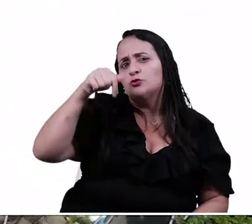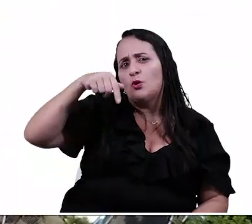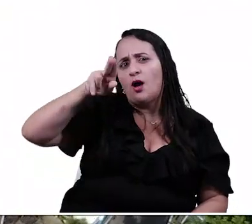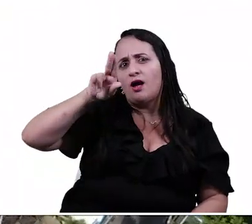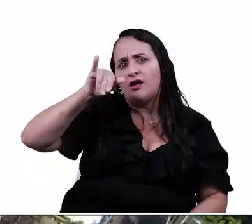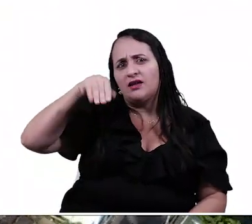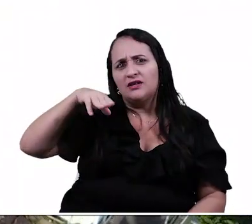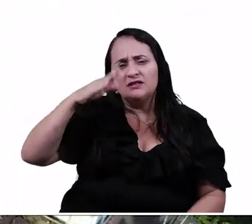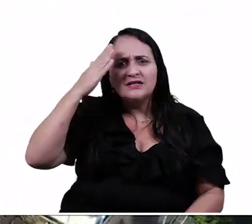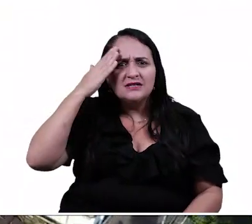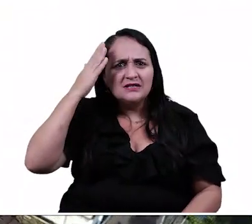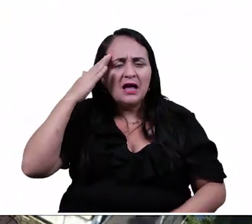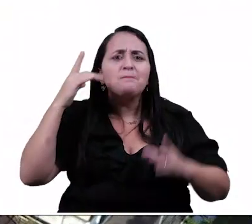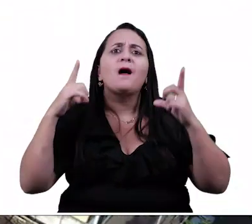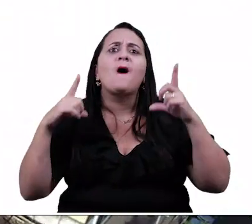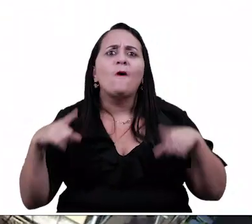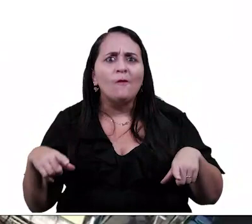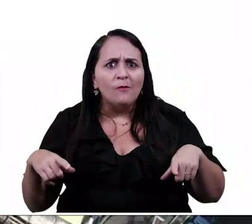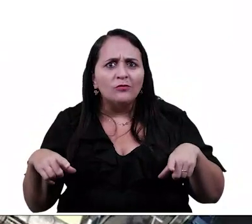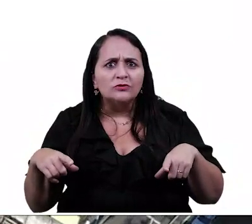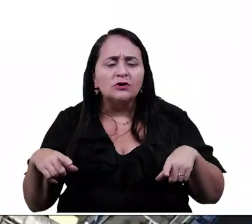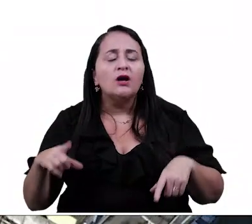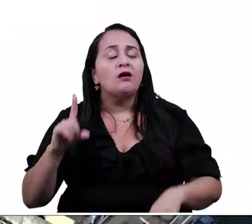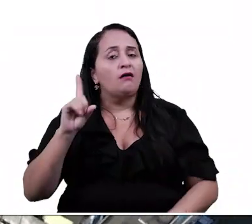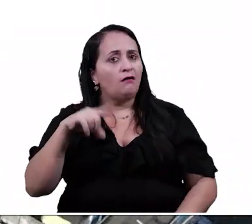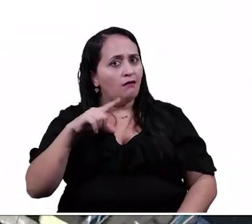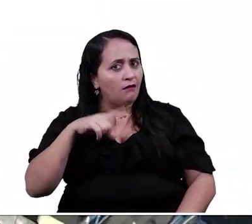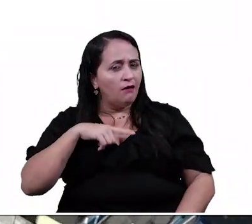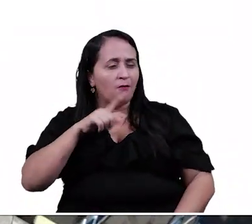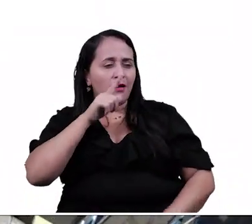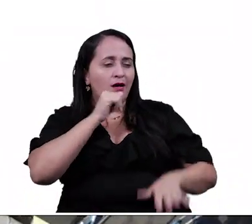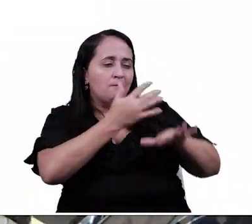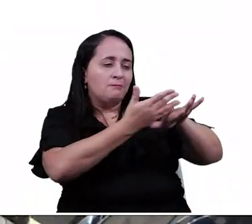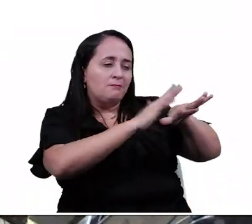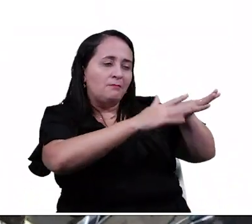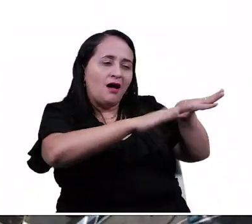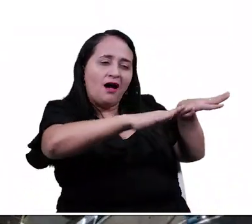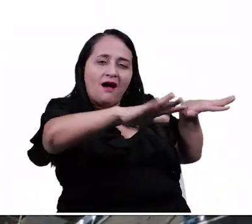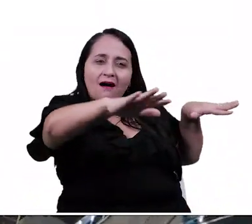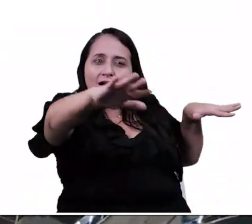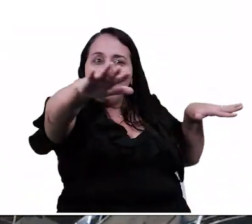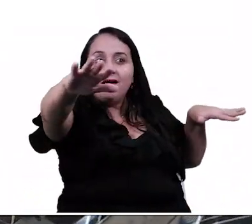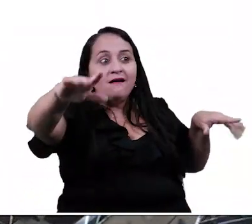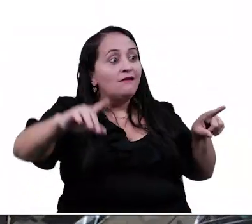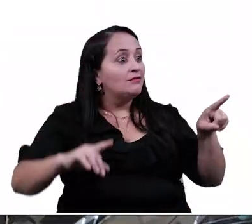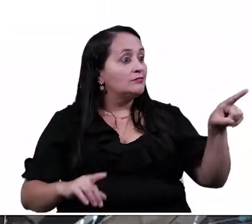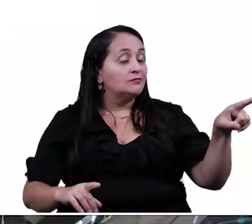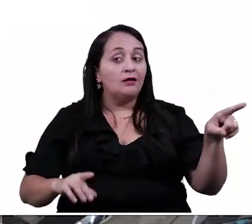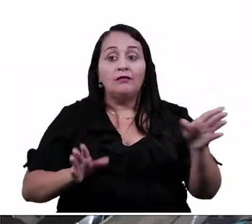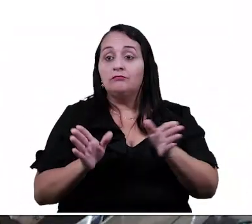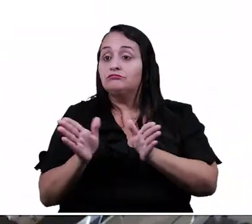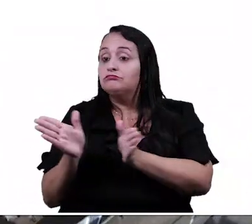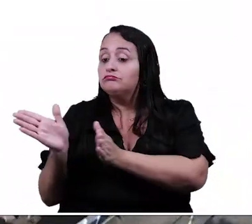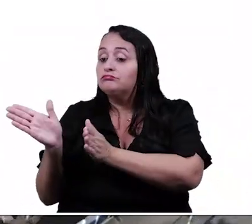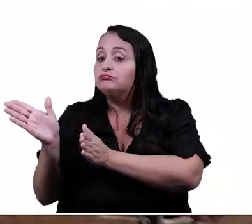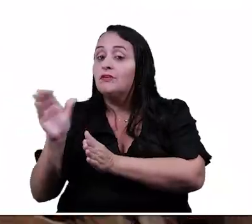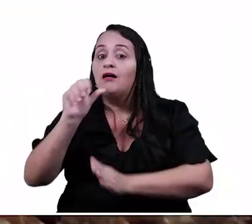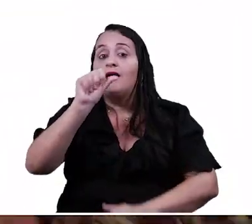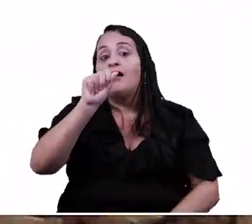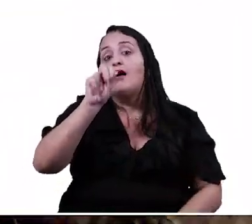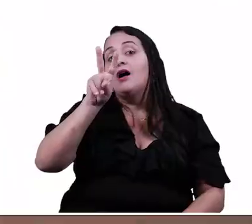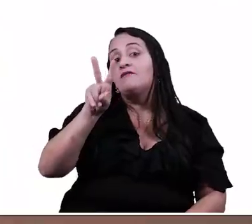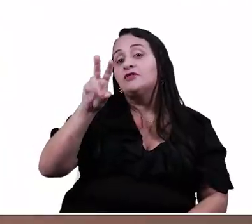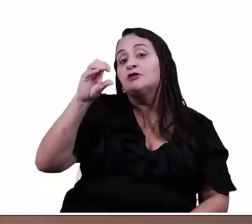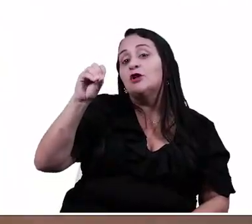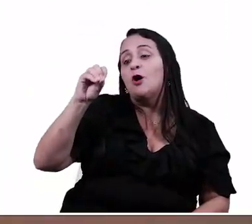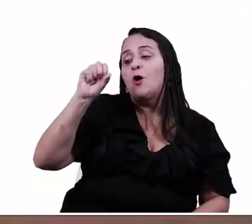é localizada? Ela é localizada aqui entre a Baía de Todos os Santos e a Avenida Oscar Pontes.